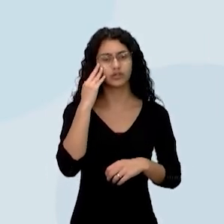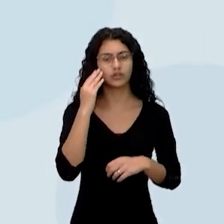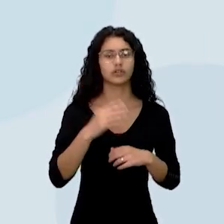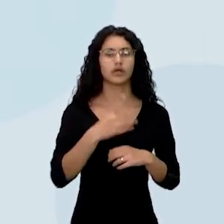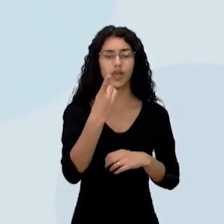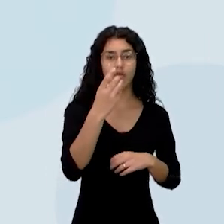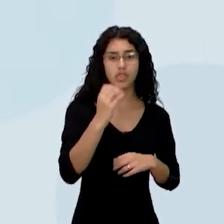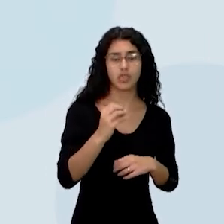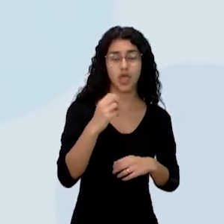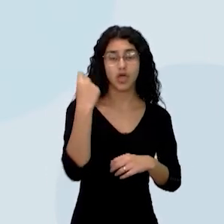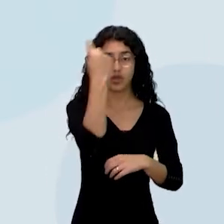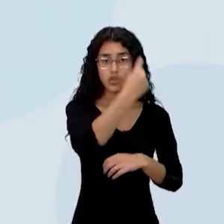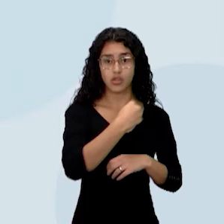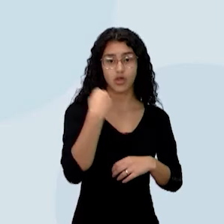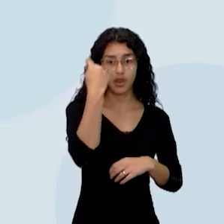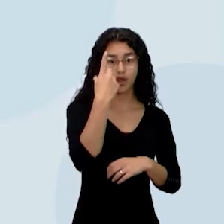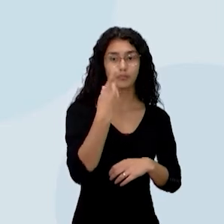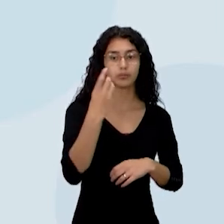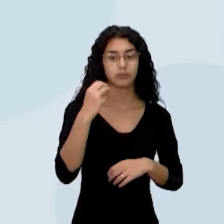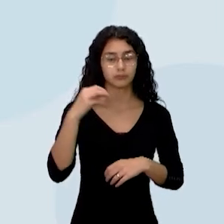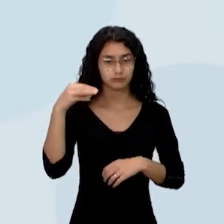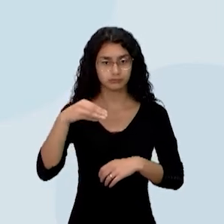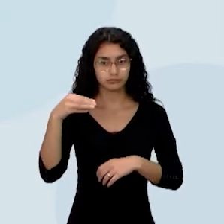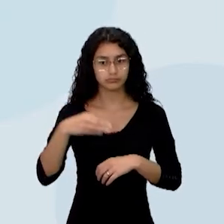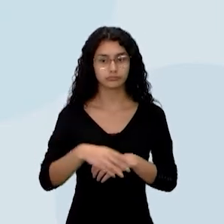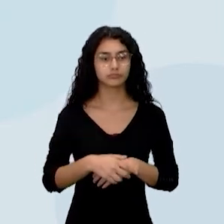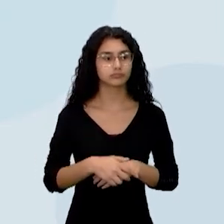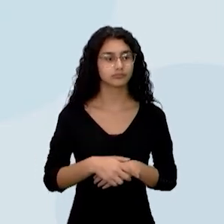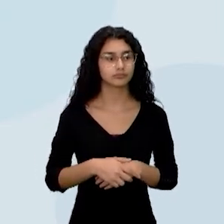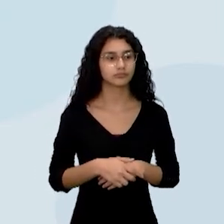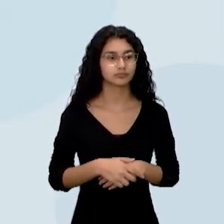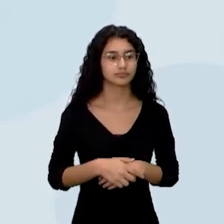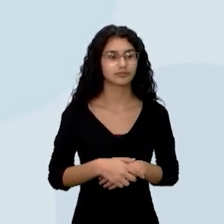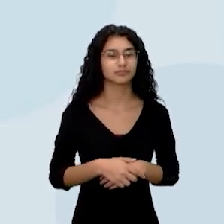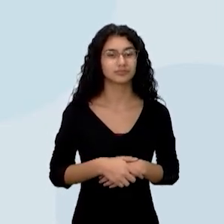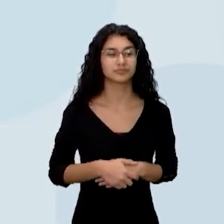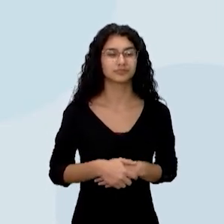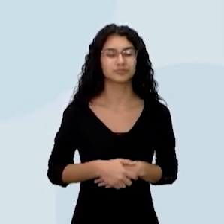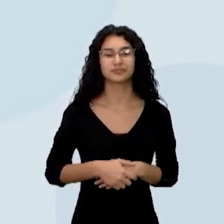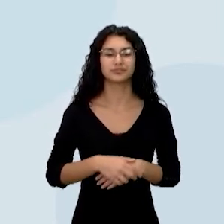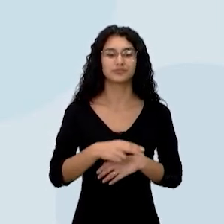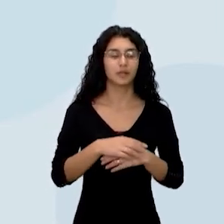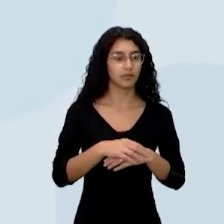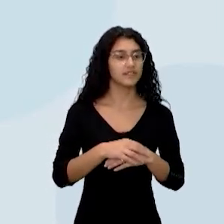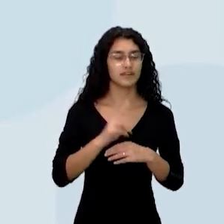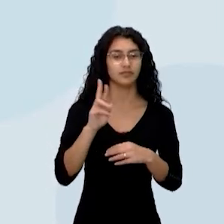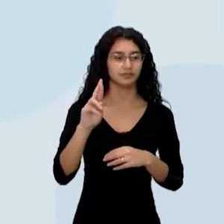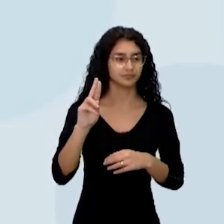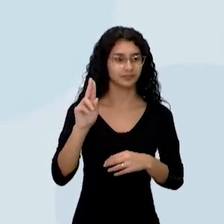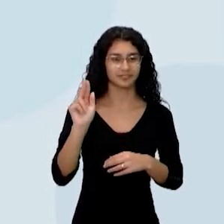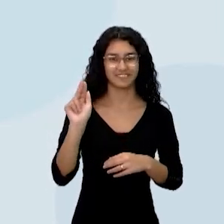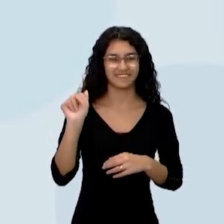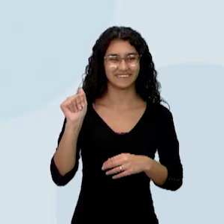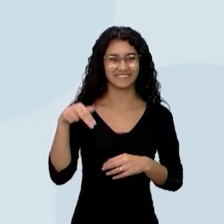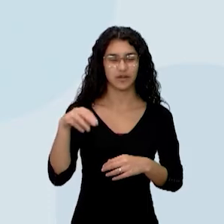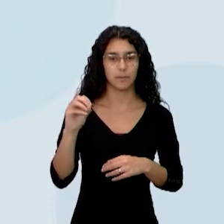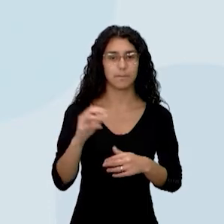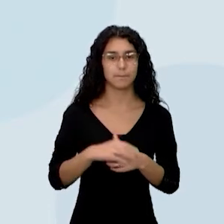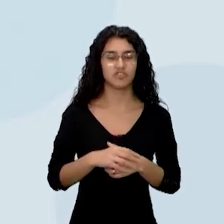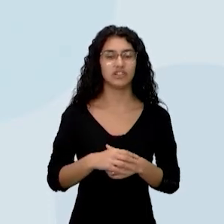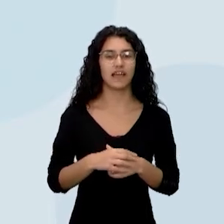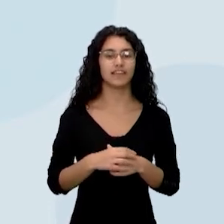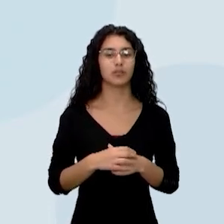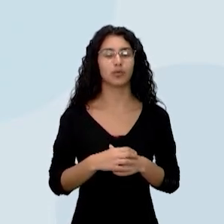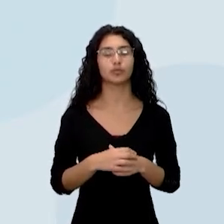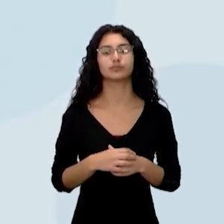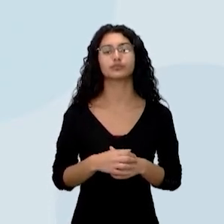um dia tem 10 horas, tem um dia em horas. Aqui, Urano, menos 17 horas, porque mesmo que está dando